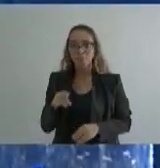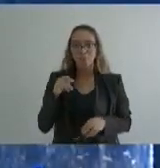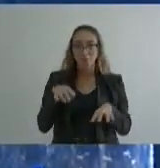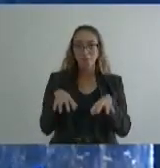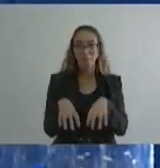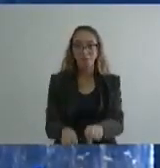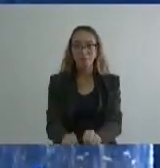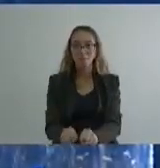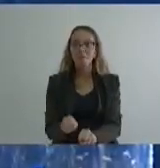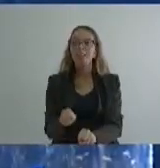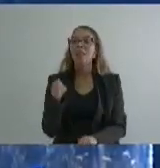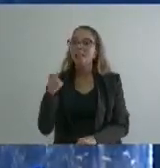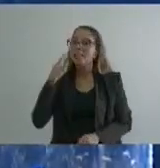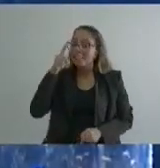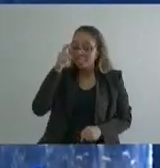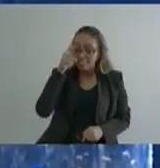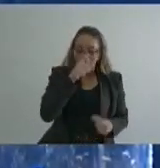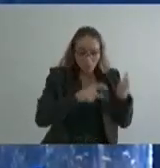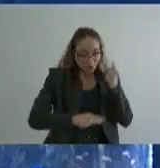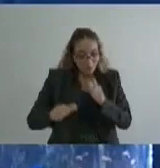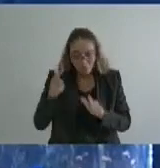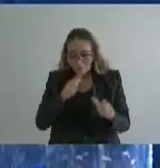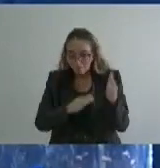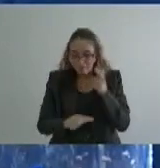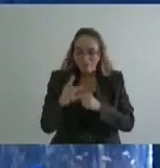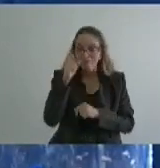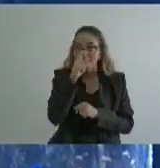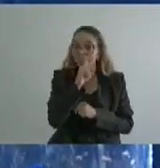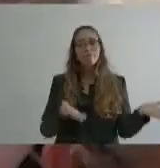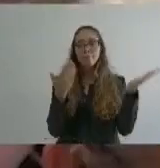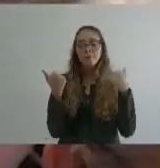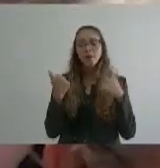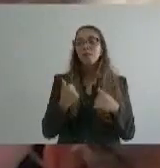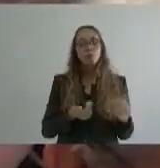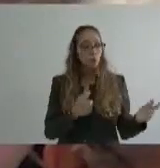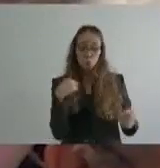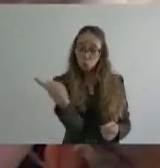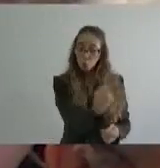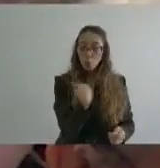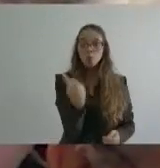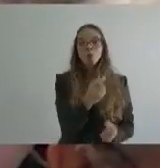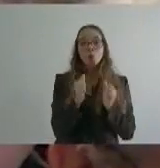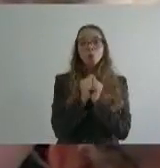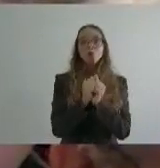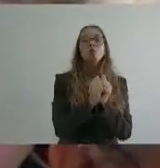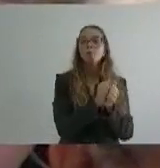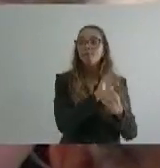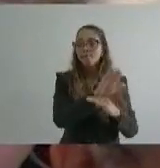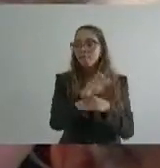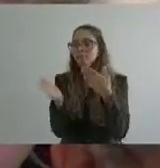é grande, mas sei que Vossa Excelência dará conta de suceder Carlos Novelli no comando dessa